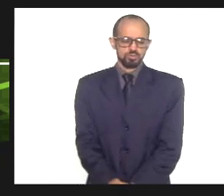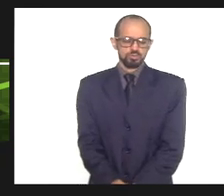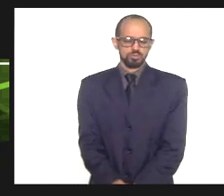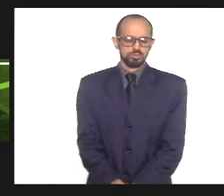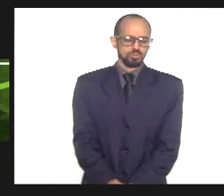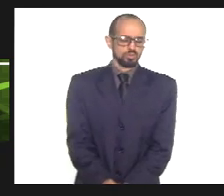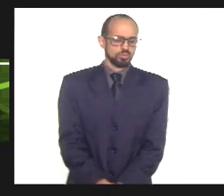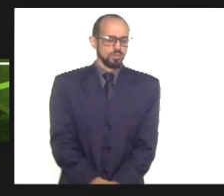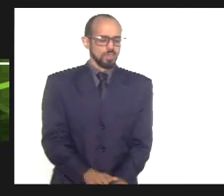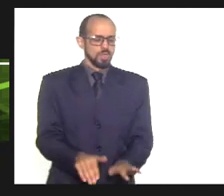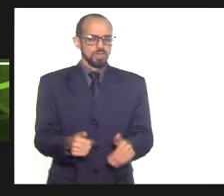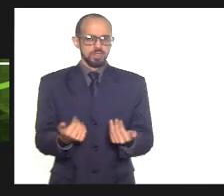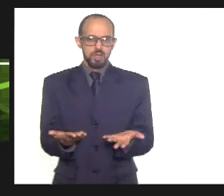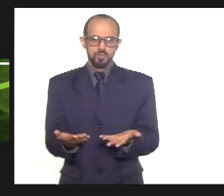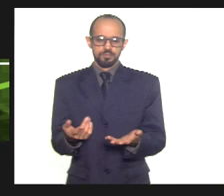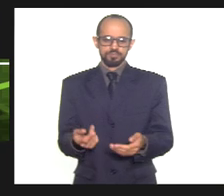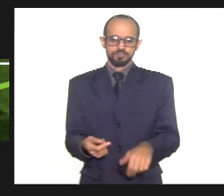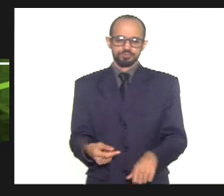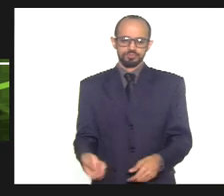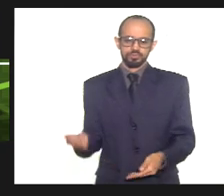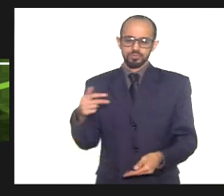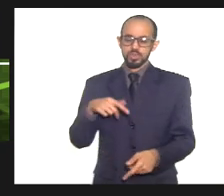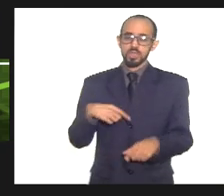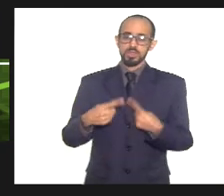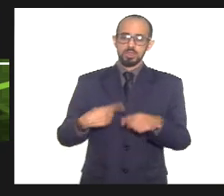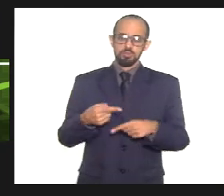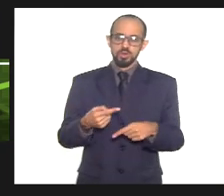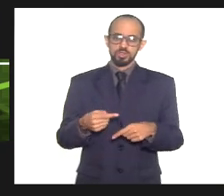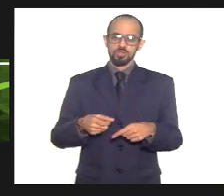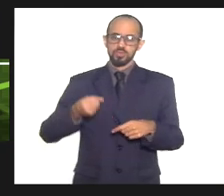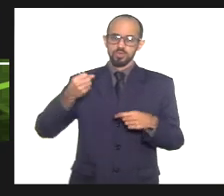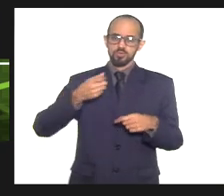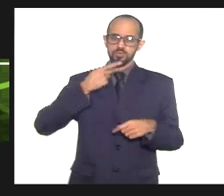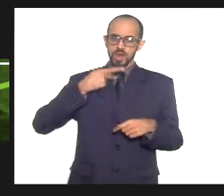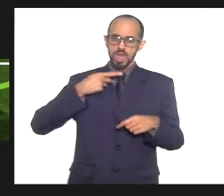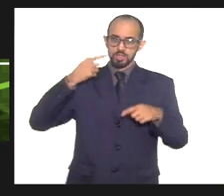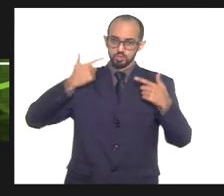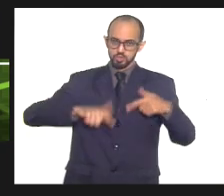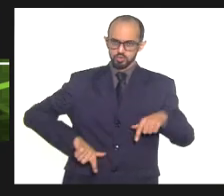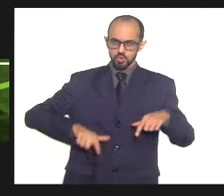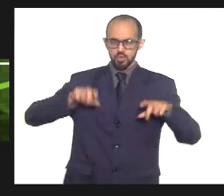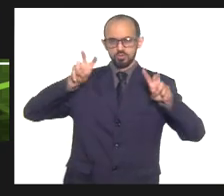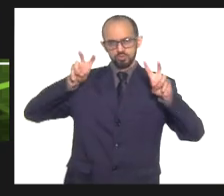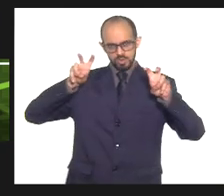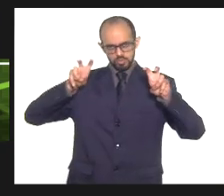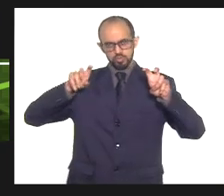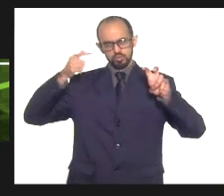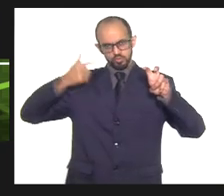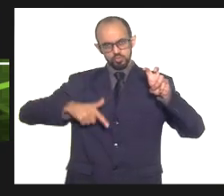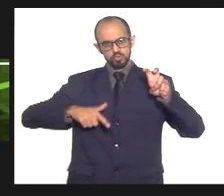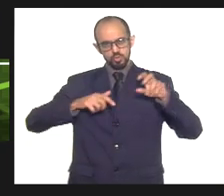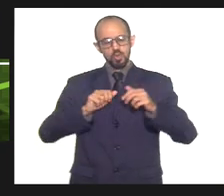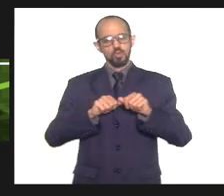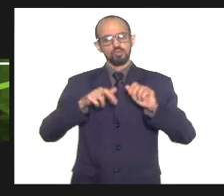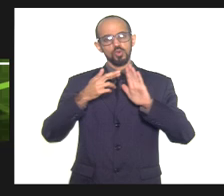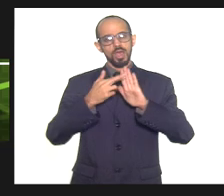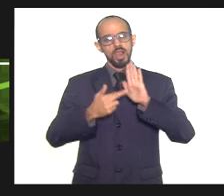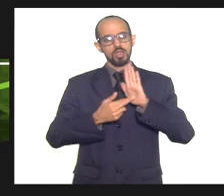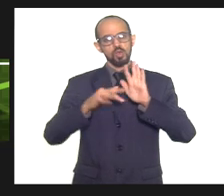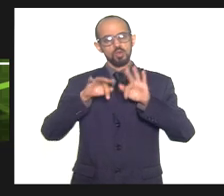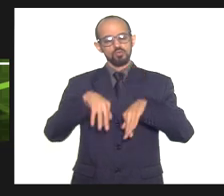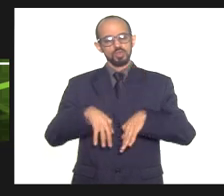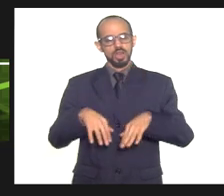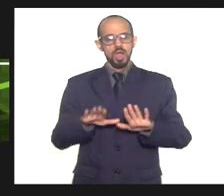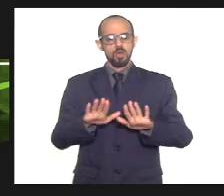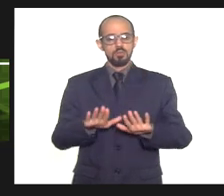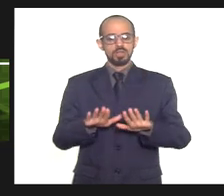Bom, eu voltarei a esse tema, não somente no relatório final,